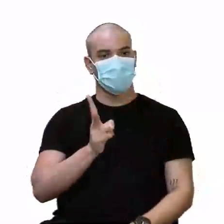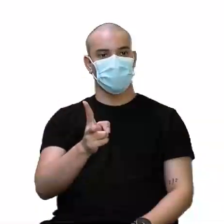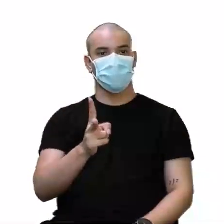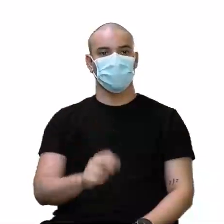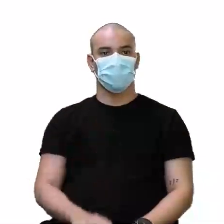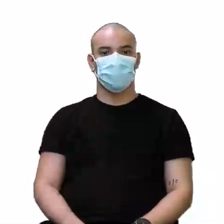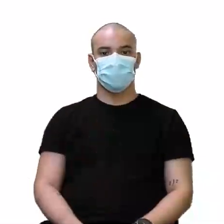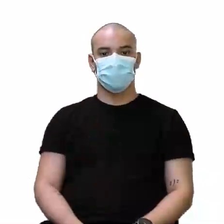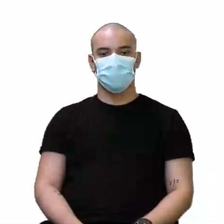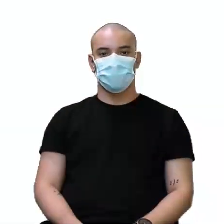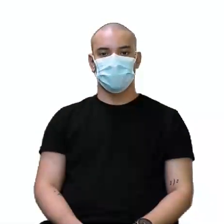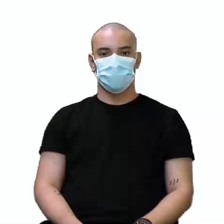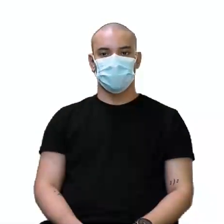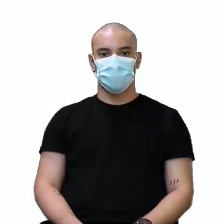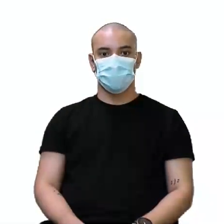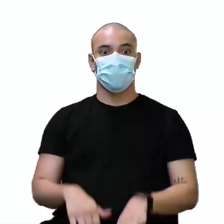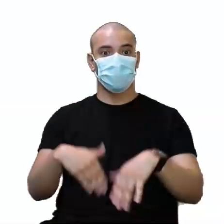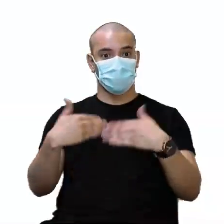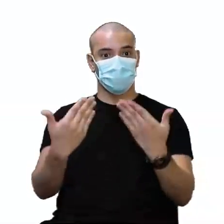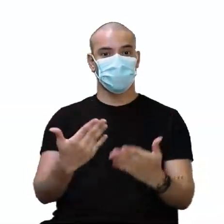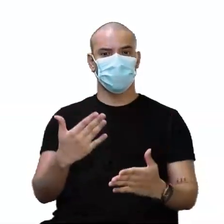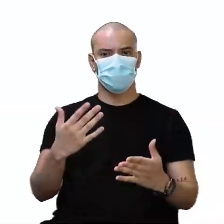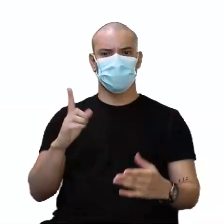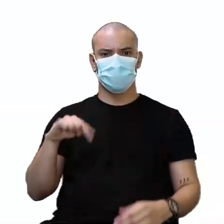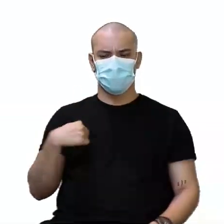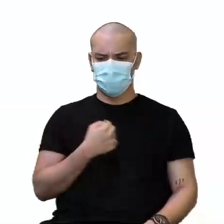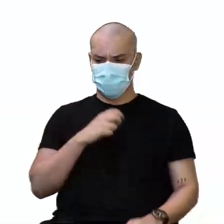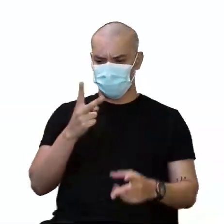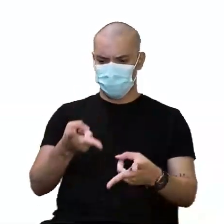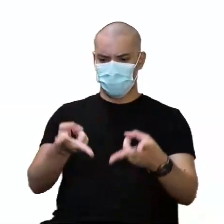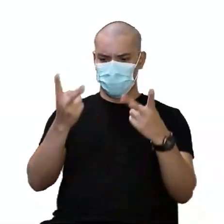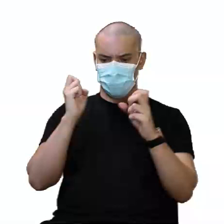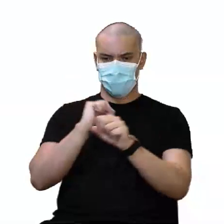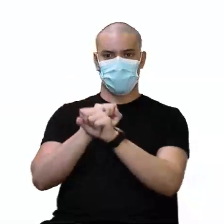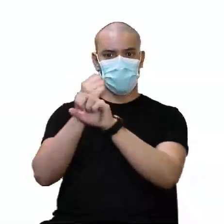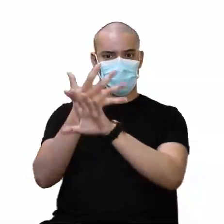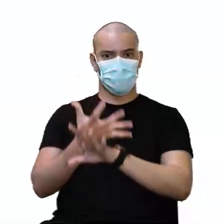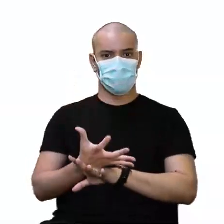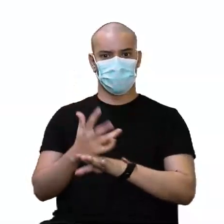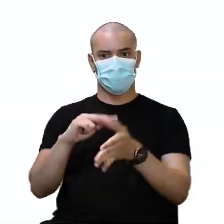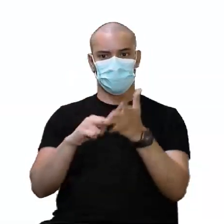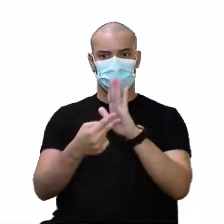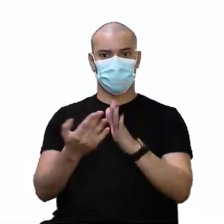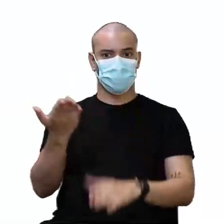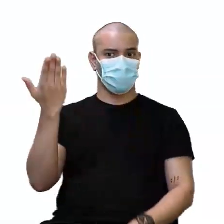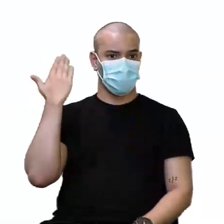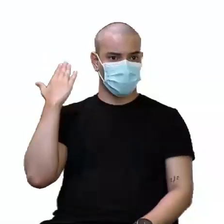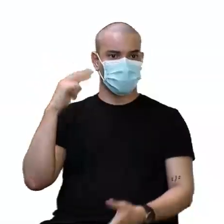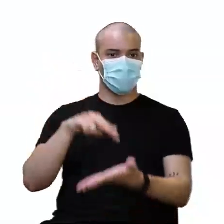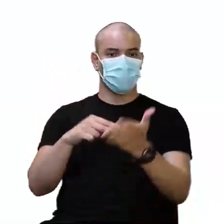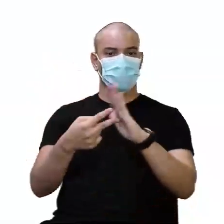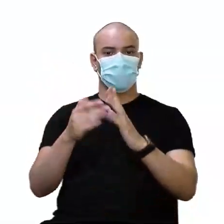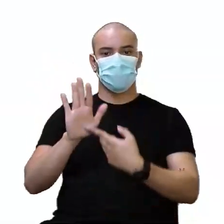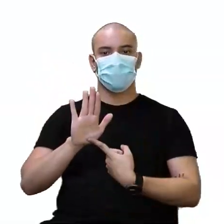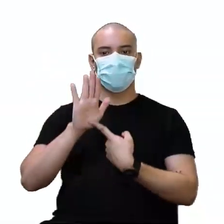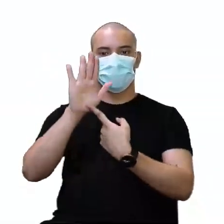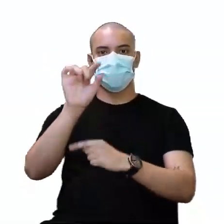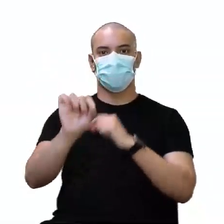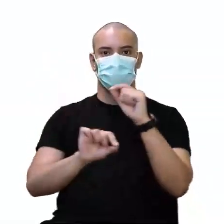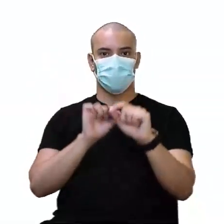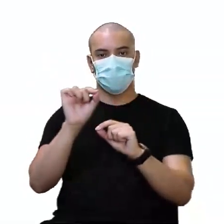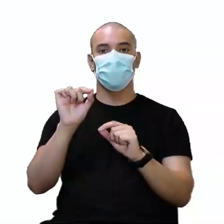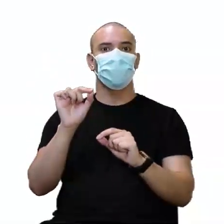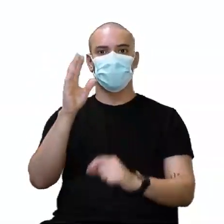ali a interpretação da questão. As impressões fósseis que remetem a essa época mostram configurações e